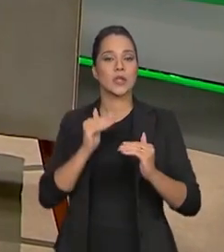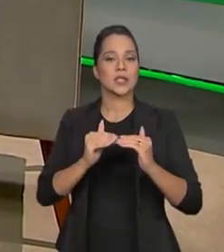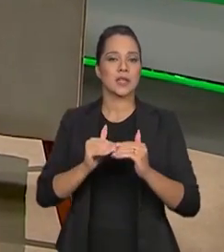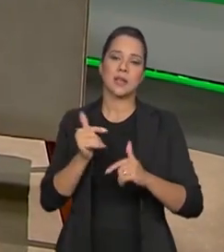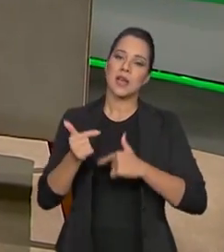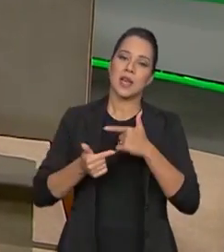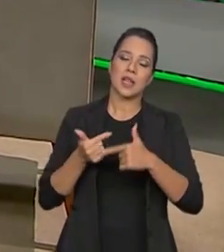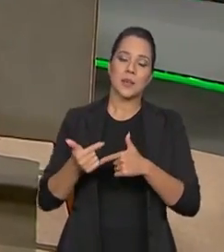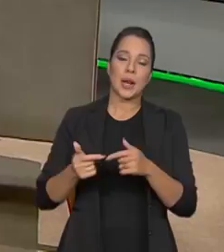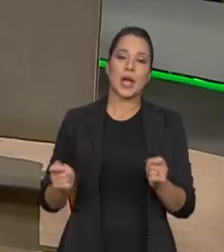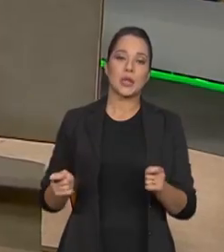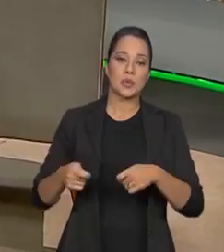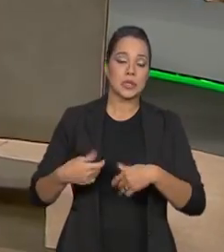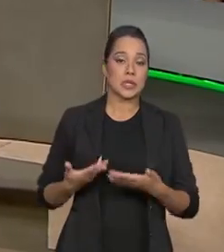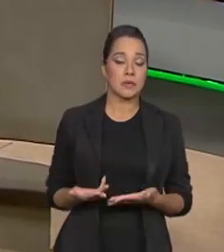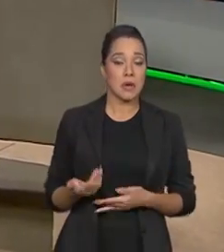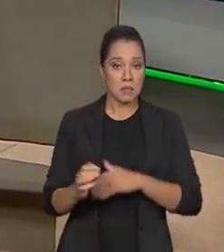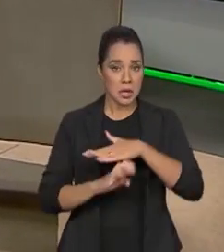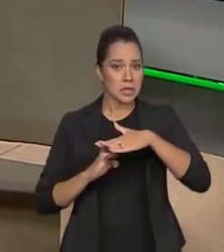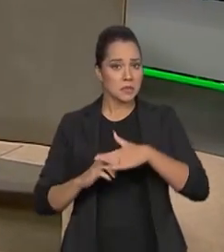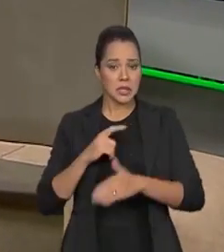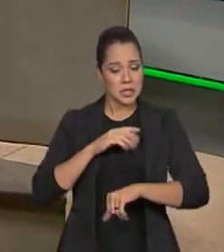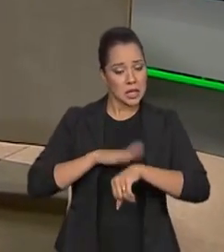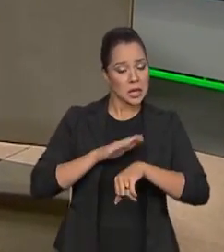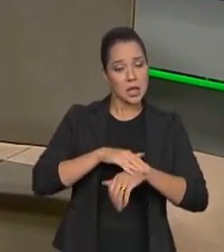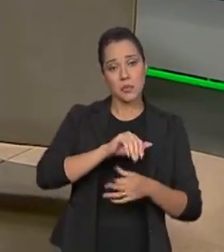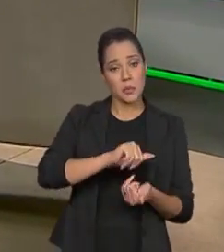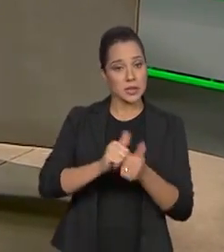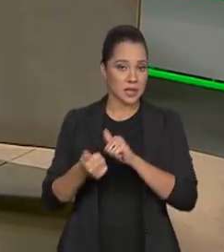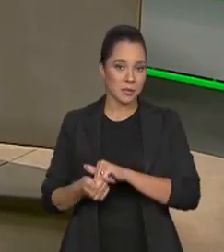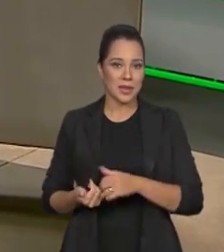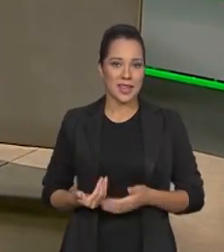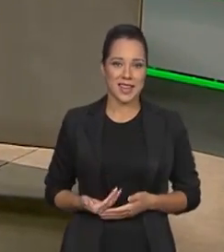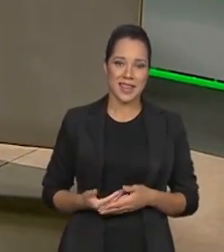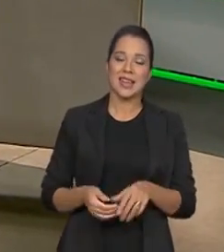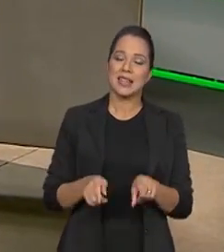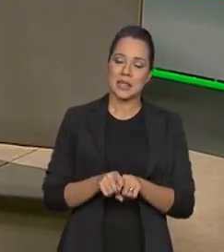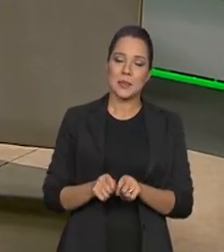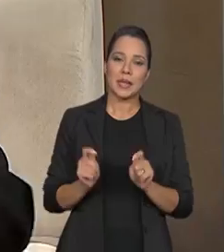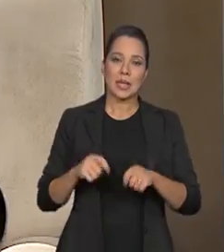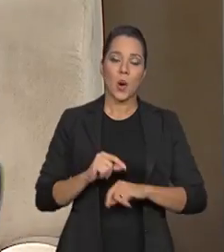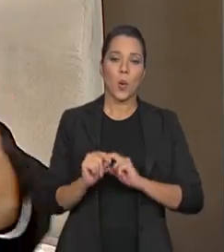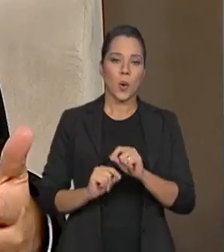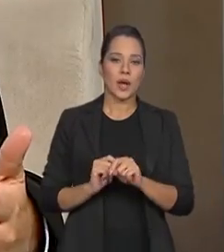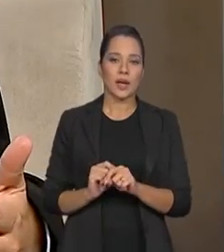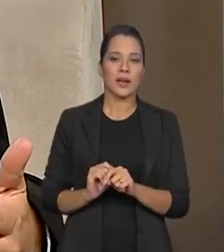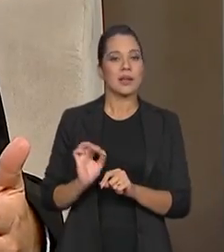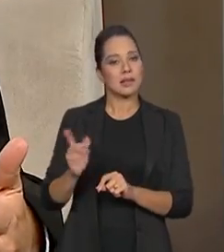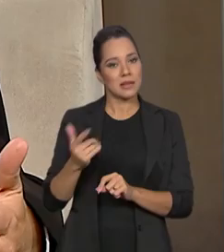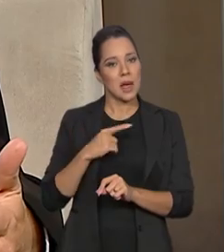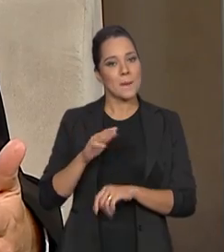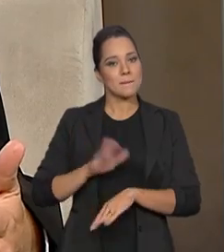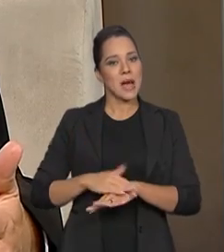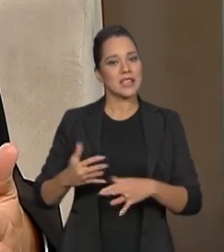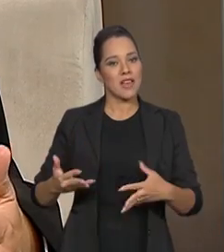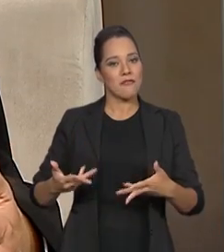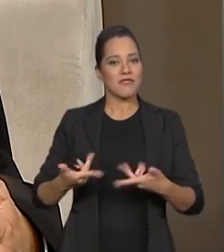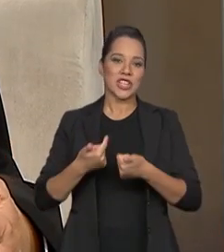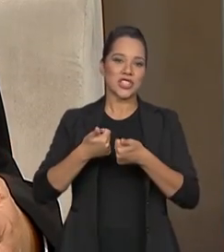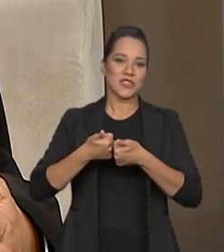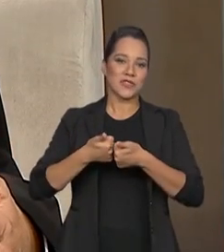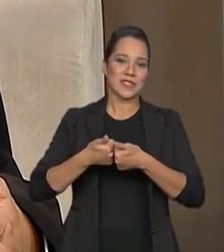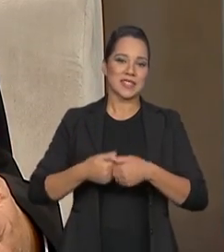trabalhar no possível para que as empresas tenham tempo para se adaptar e que possam realmente tornar efetivo isso